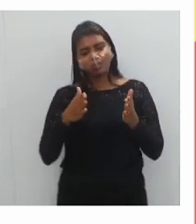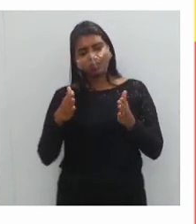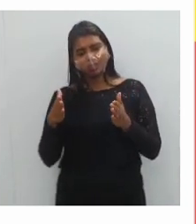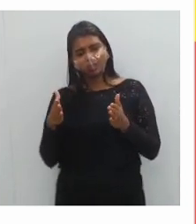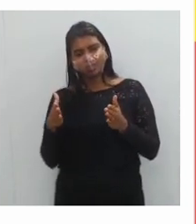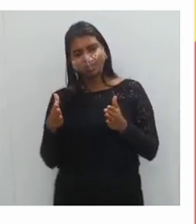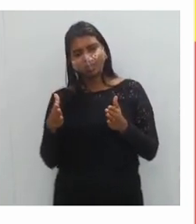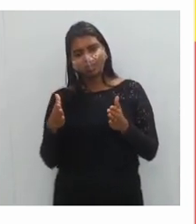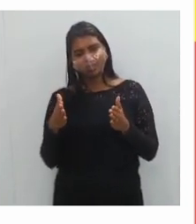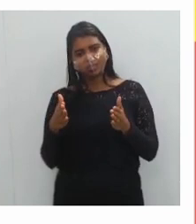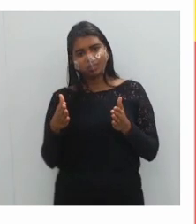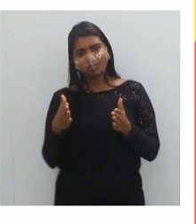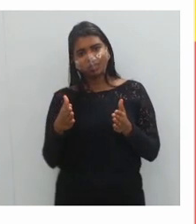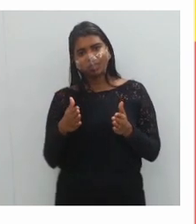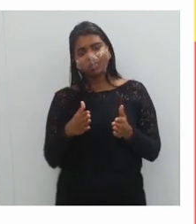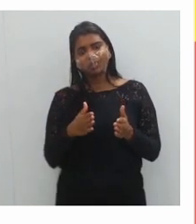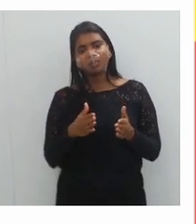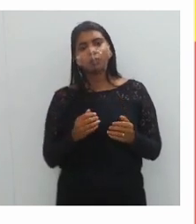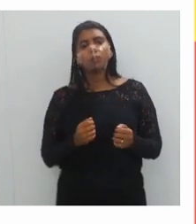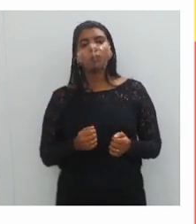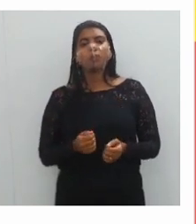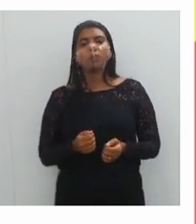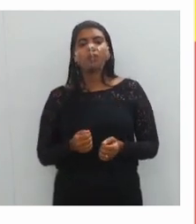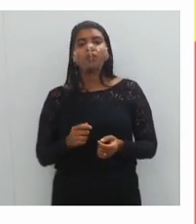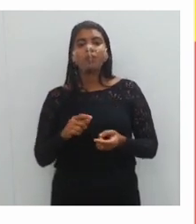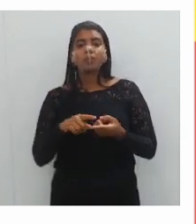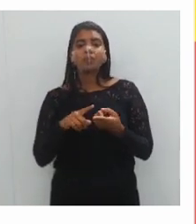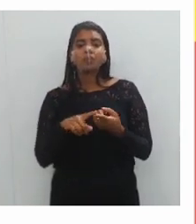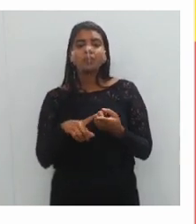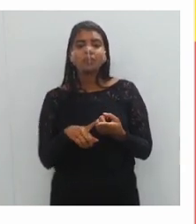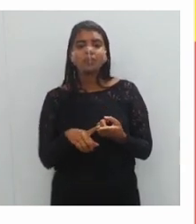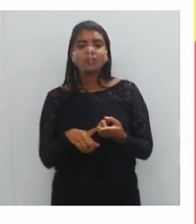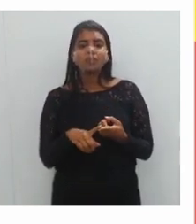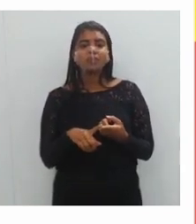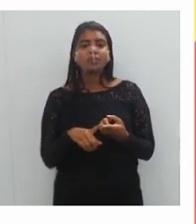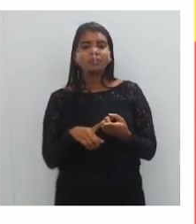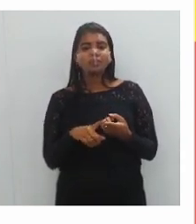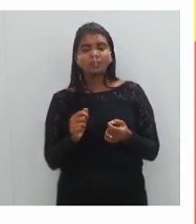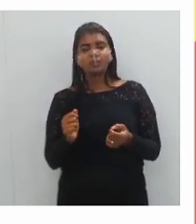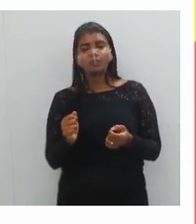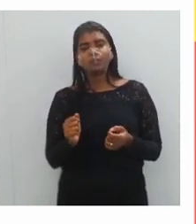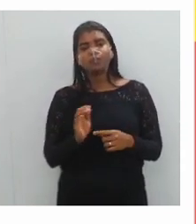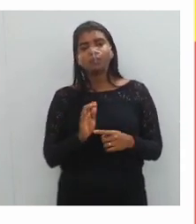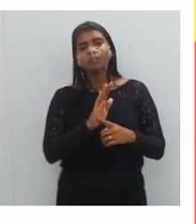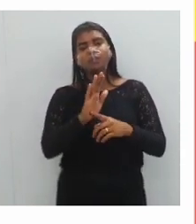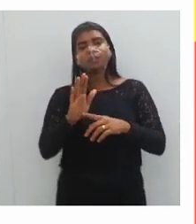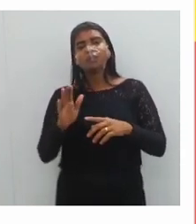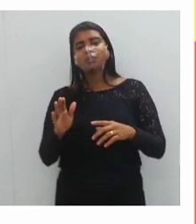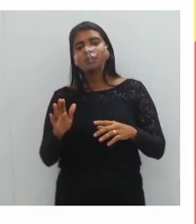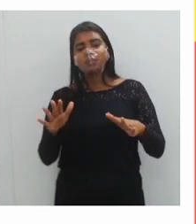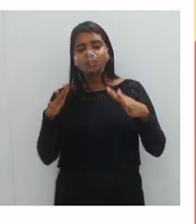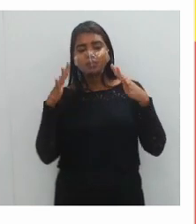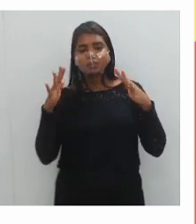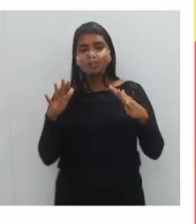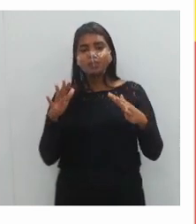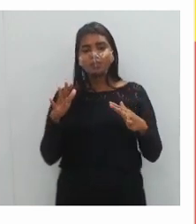sequência, tá? Nós vamos também simultaneamente observando o